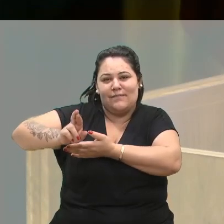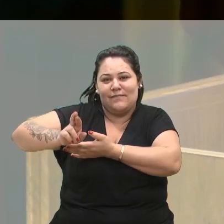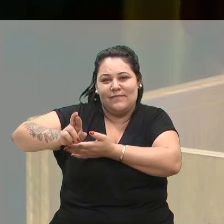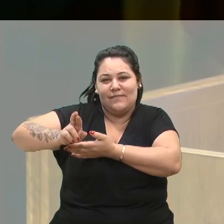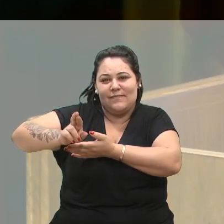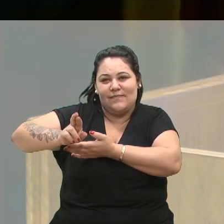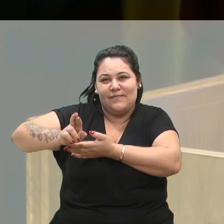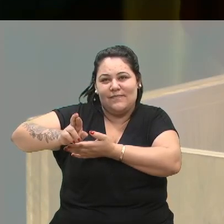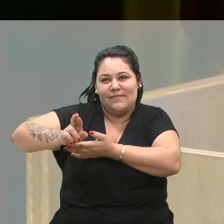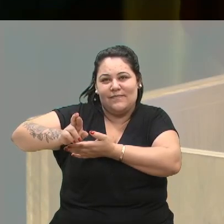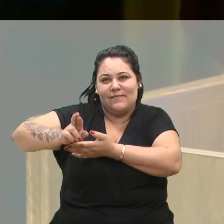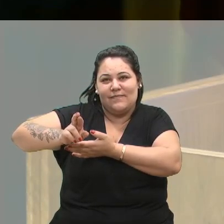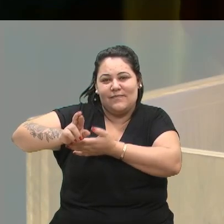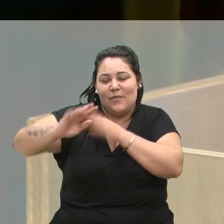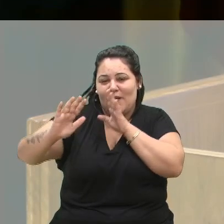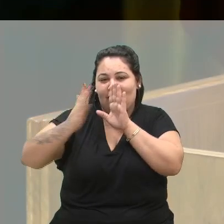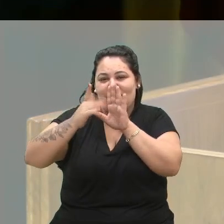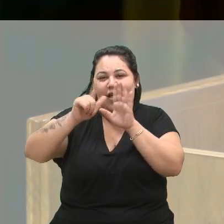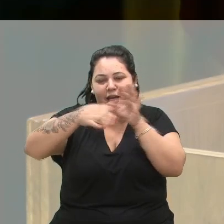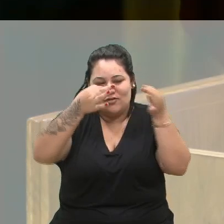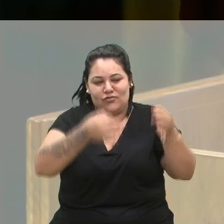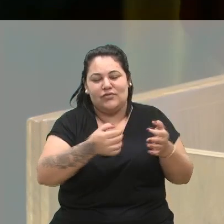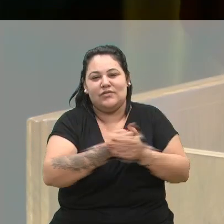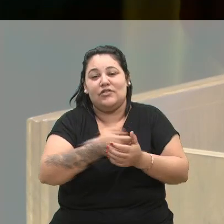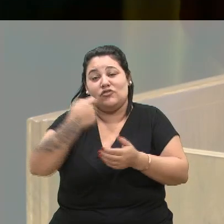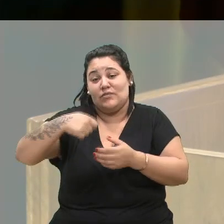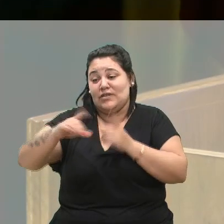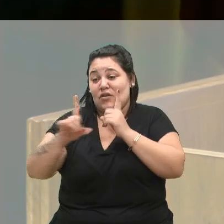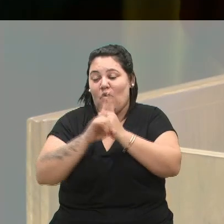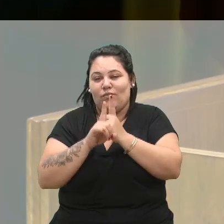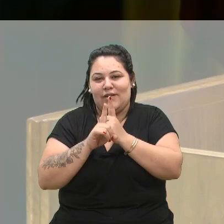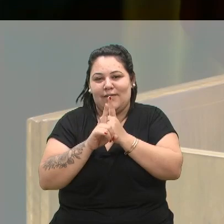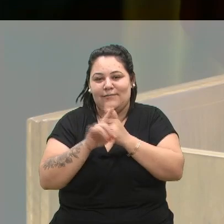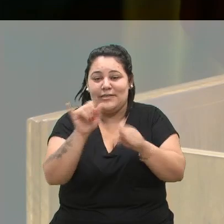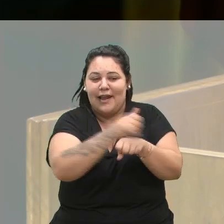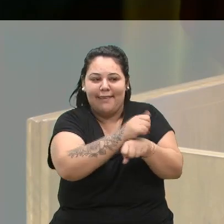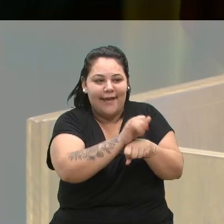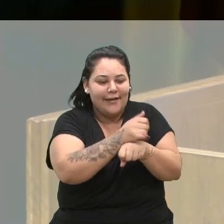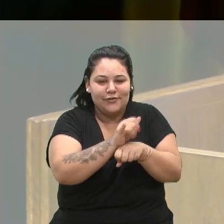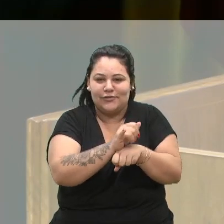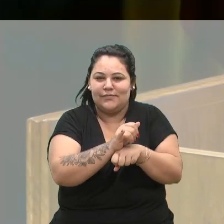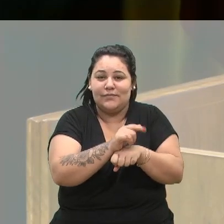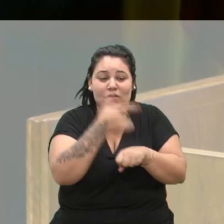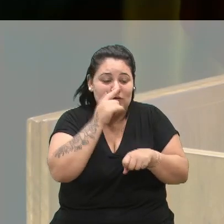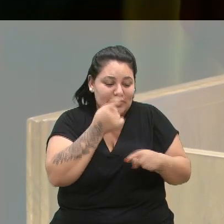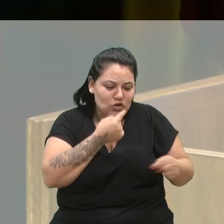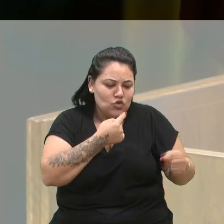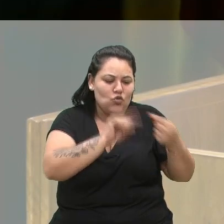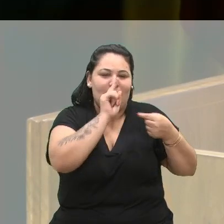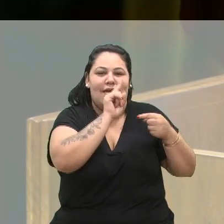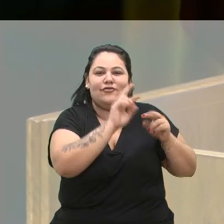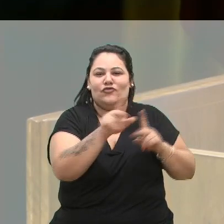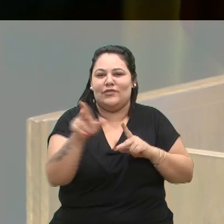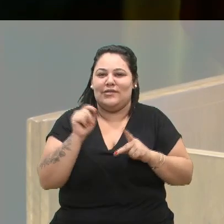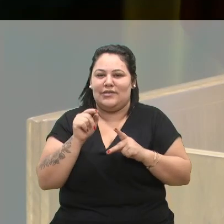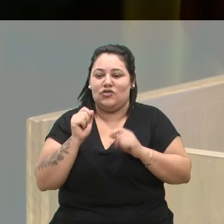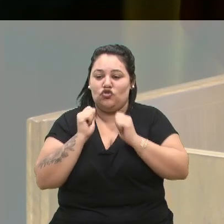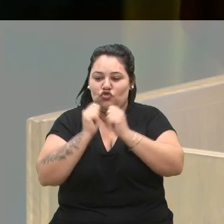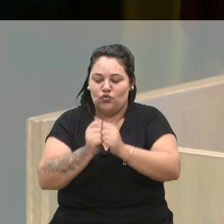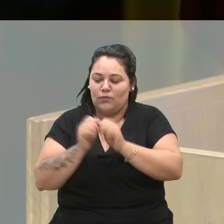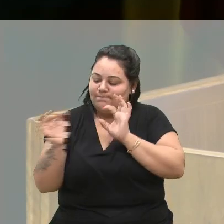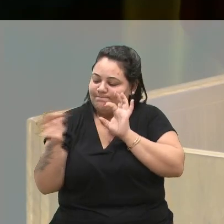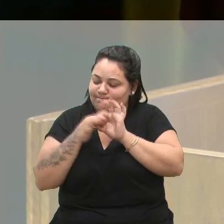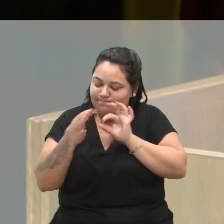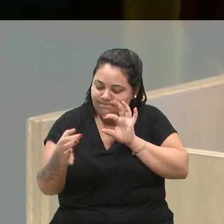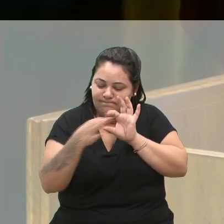justa. E a gente precisa encontrar meios, superando as nossas diferenças, juntando,